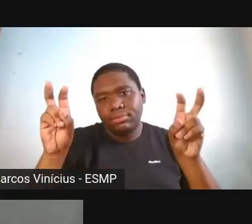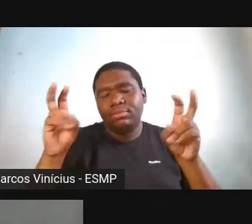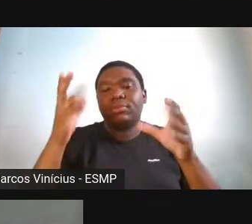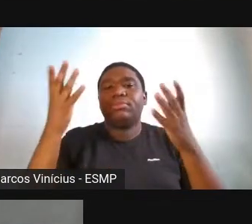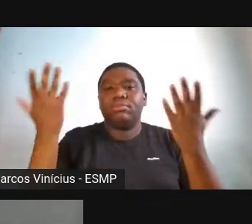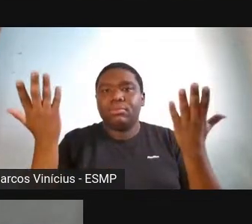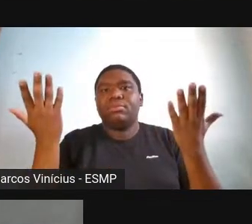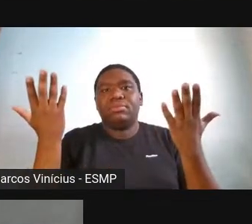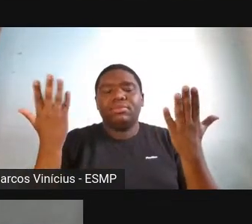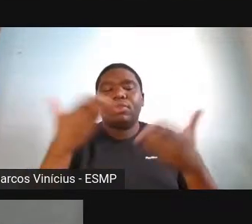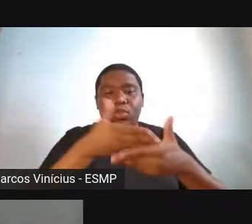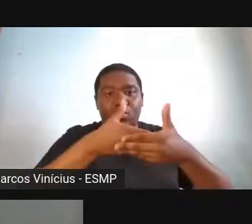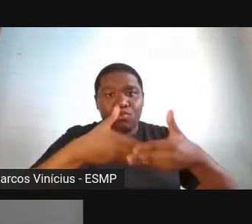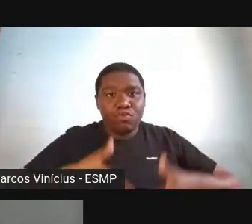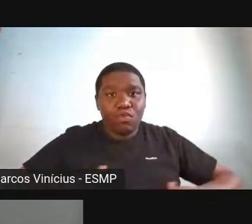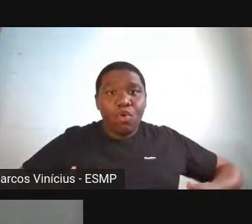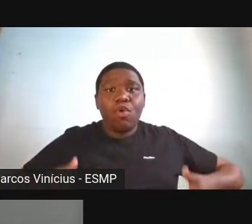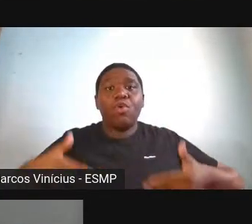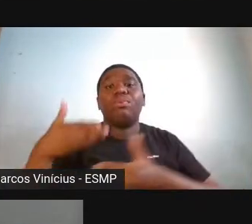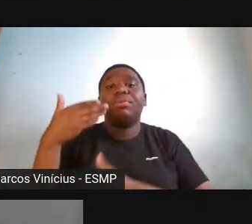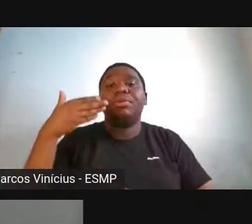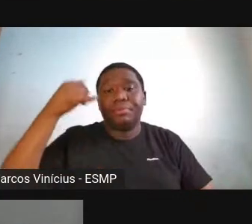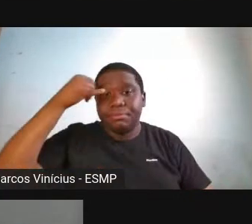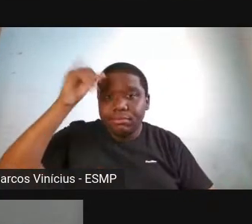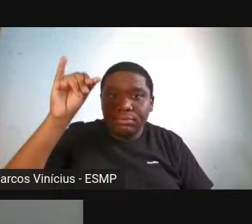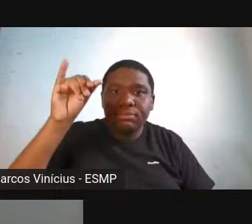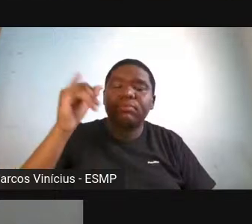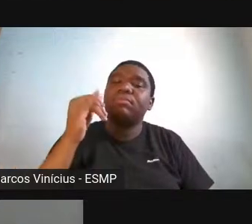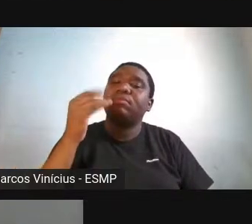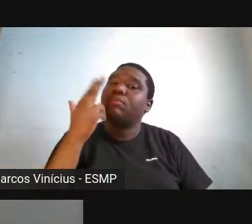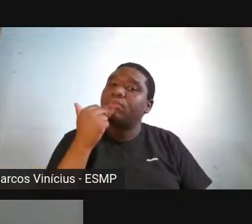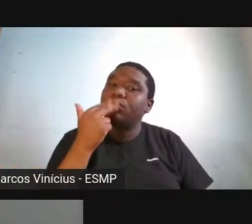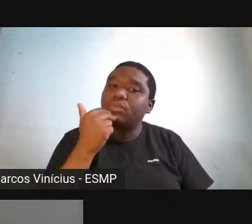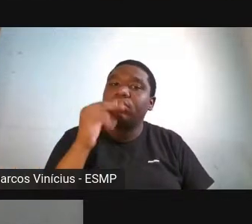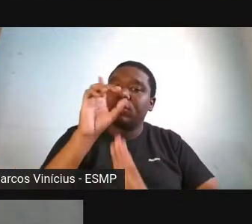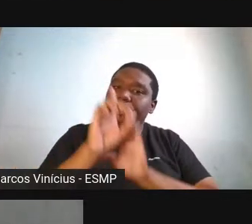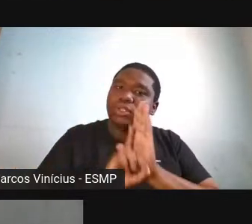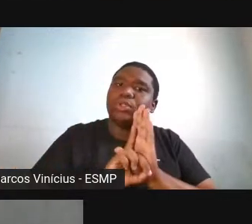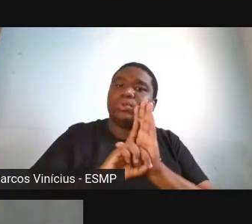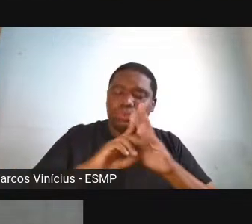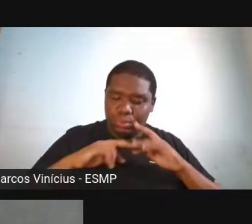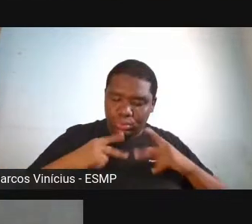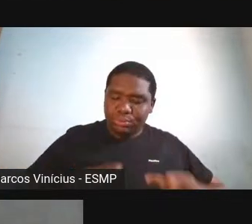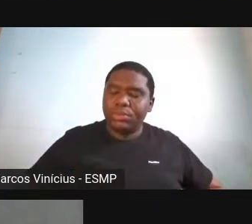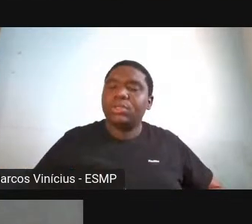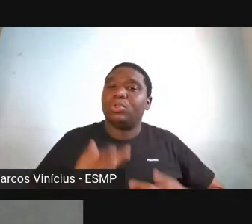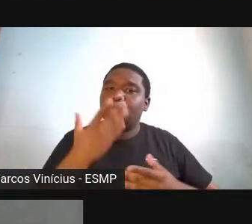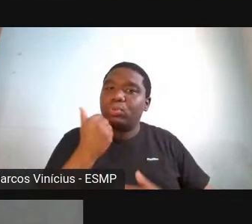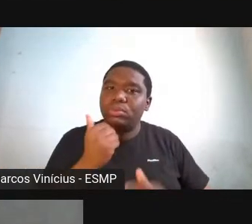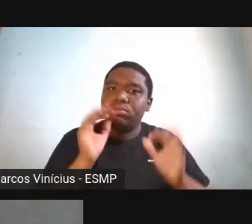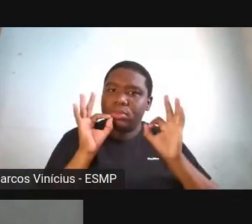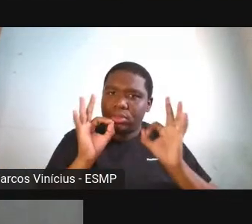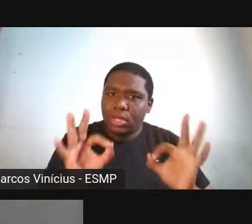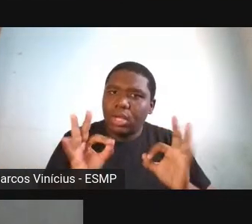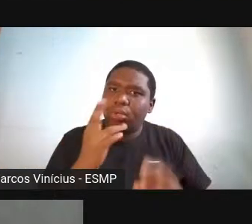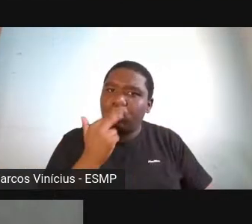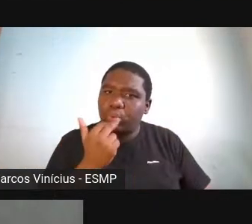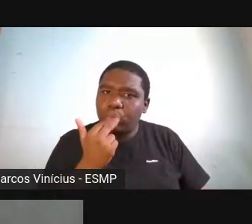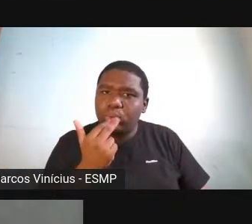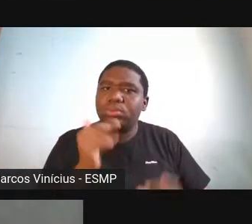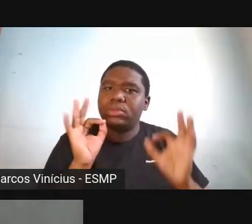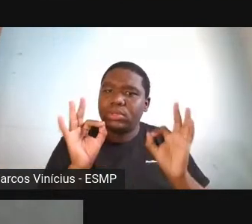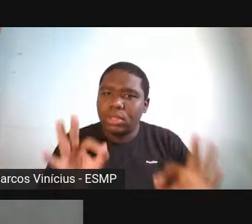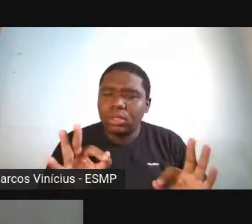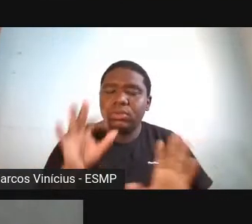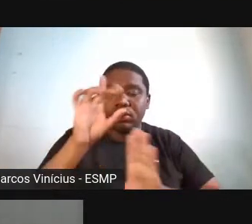fome, garantindo o direito humano à alimentação e nutrição adequadas nessa perspectiva do